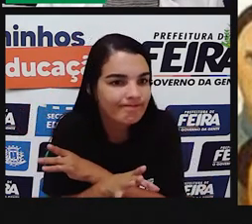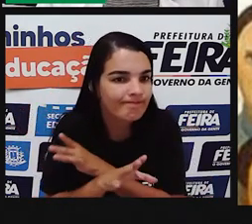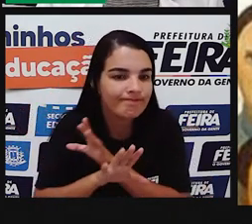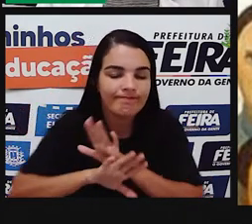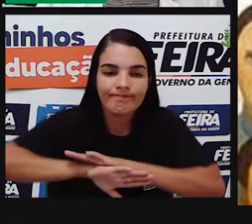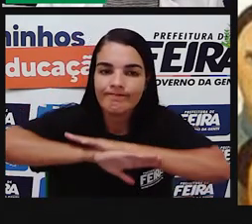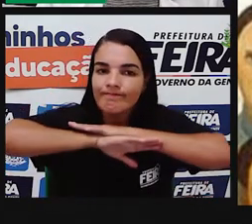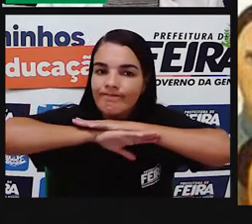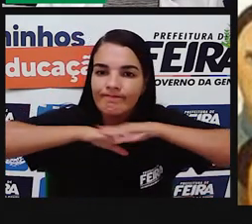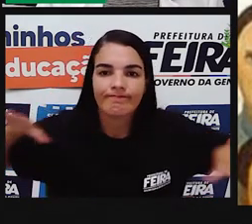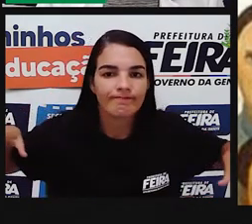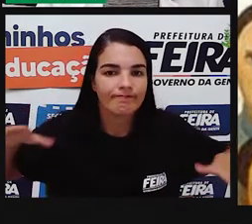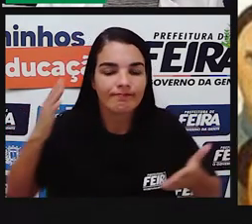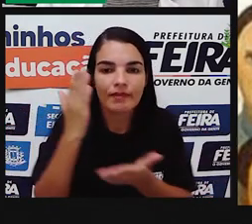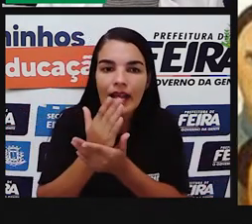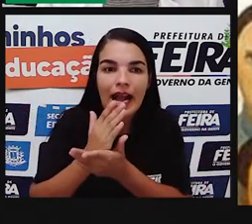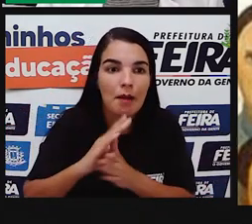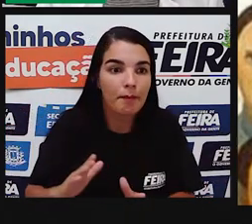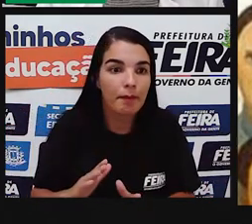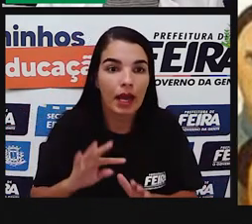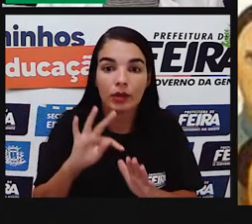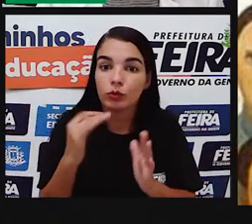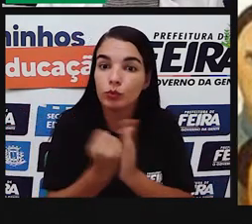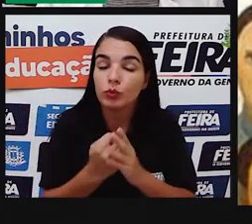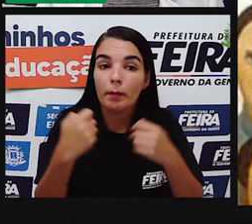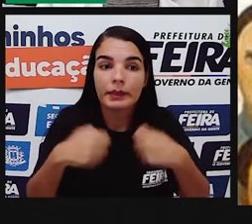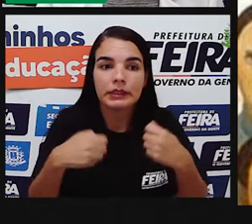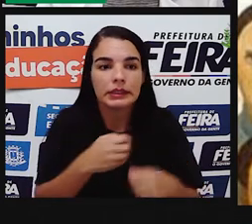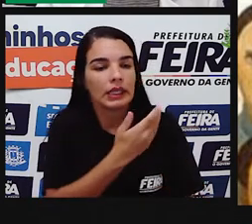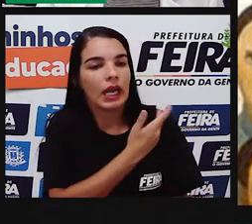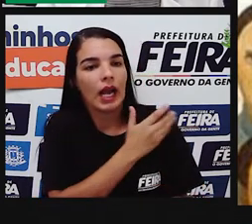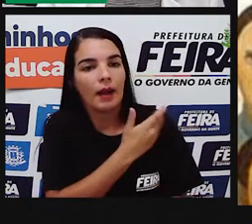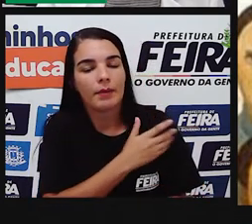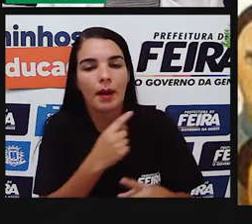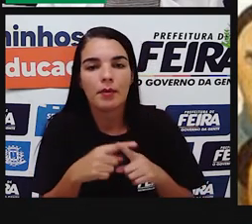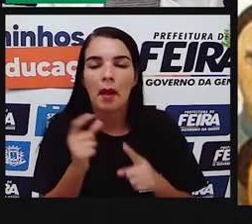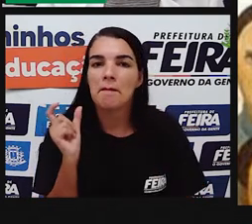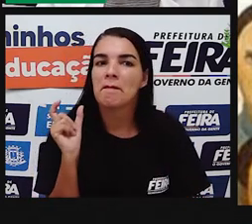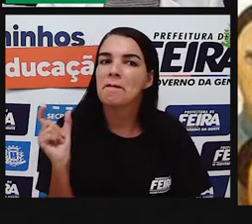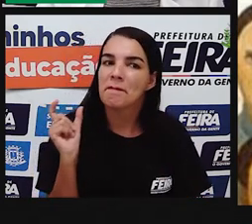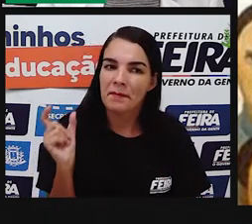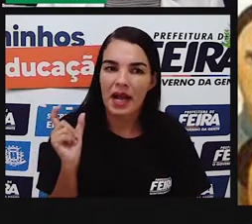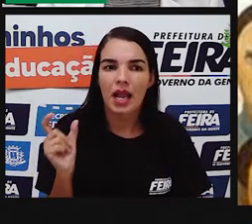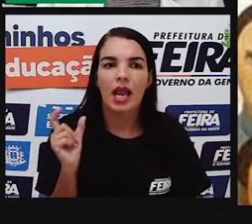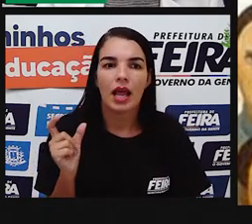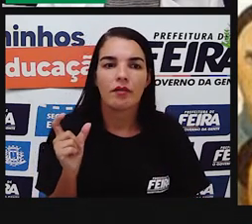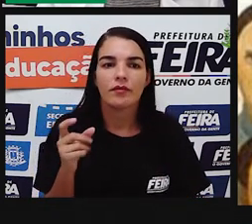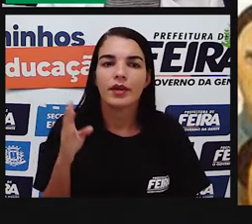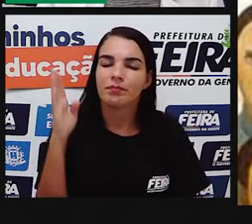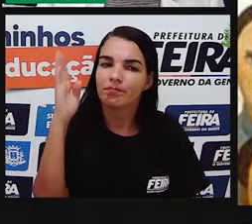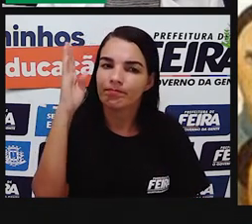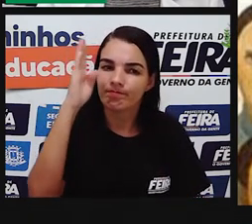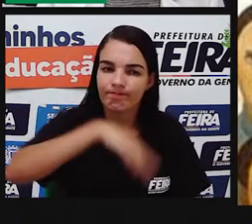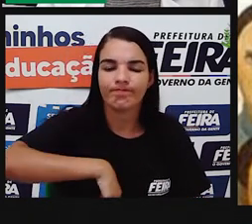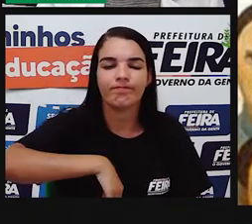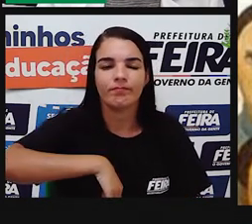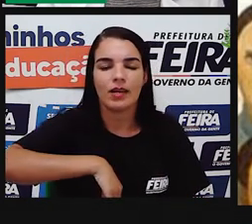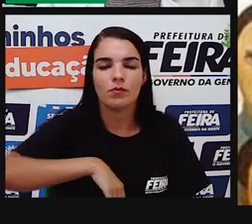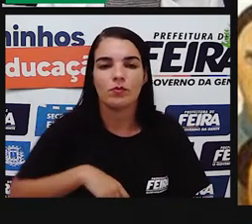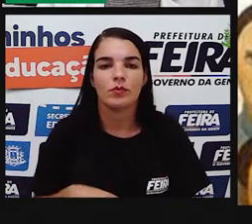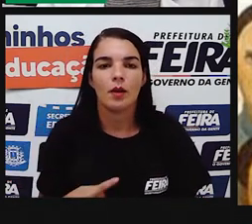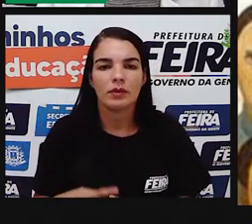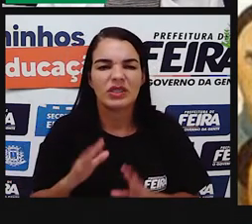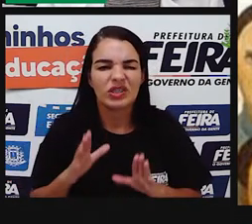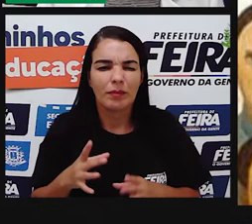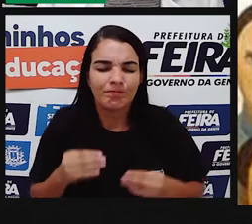as atitudes expressas por esse preconceito, por essa palavra que, infelizmente, está impregnada,